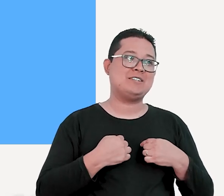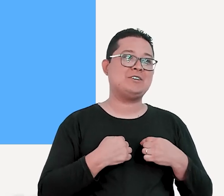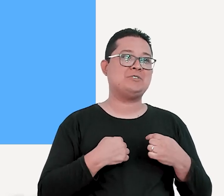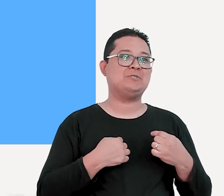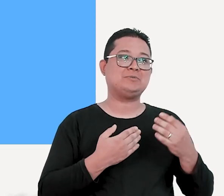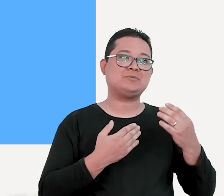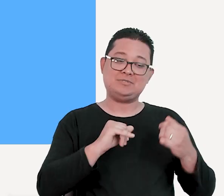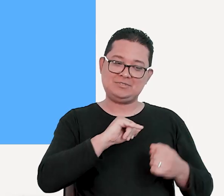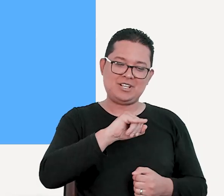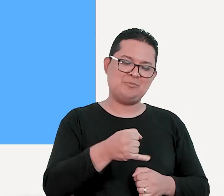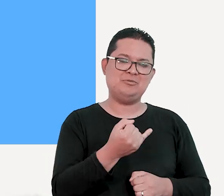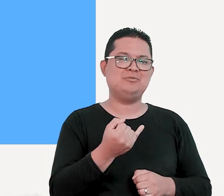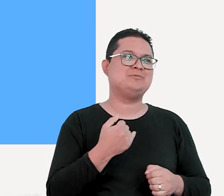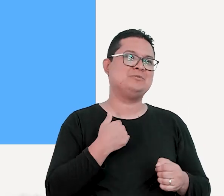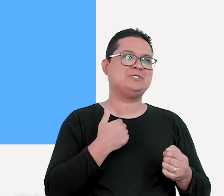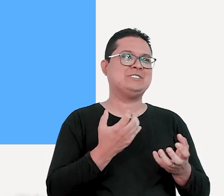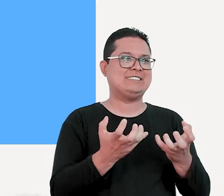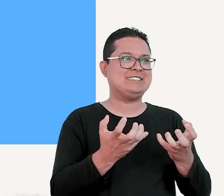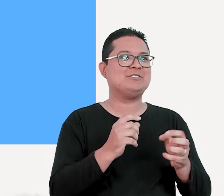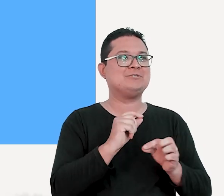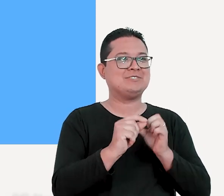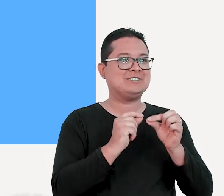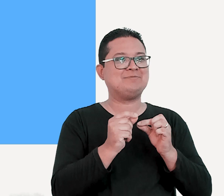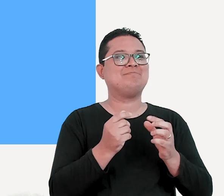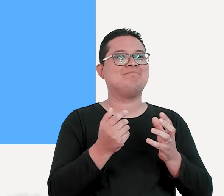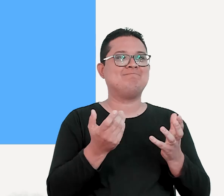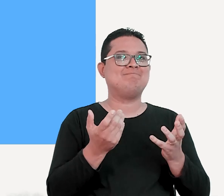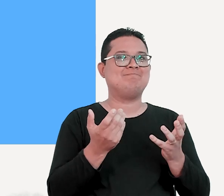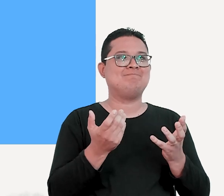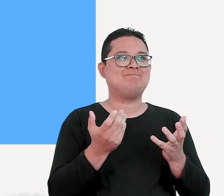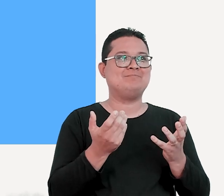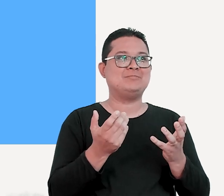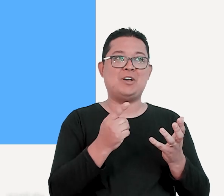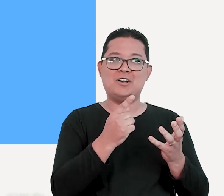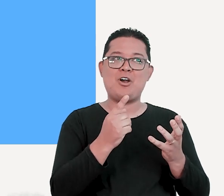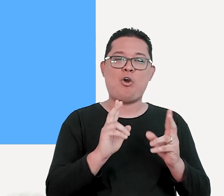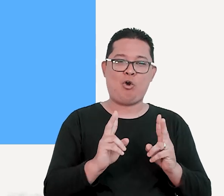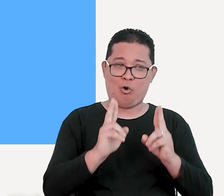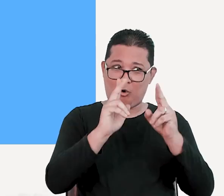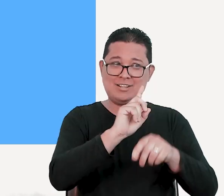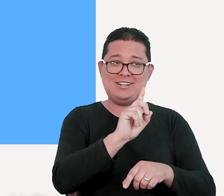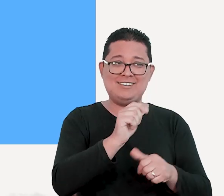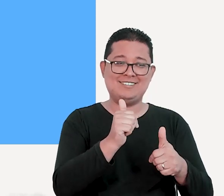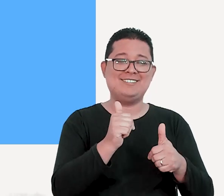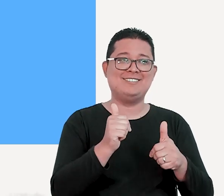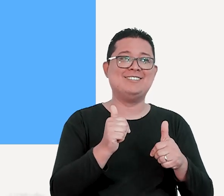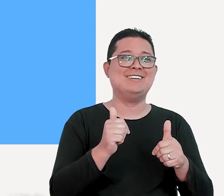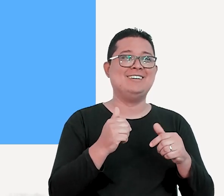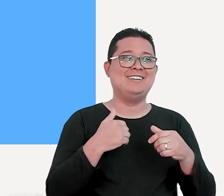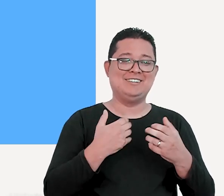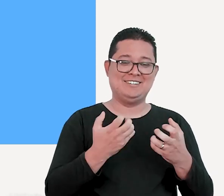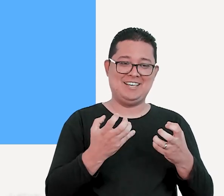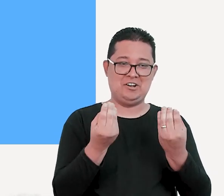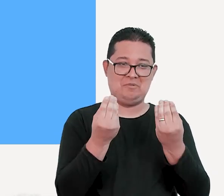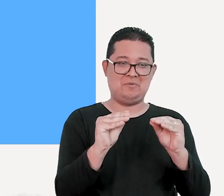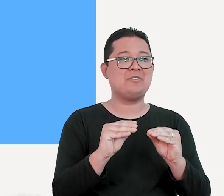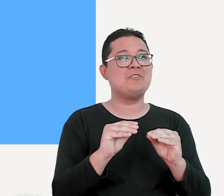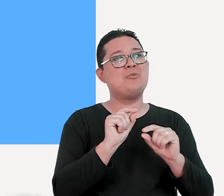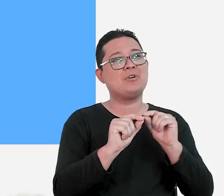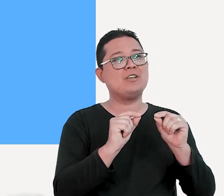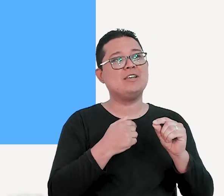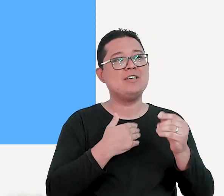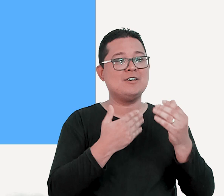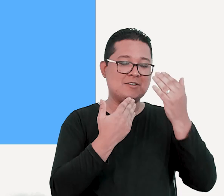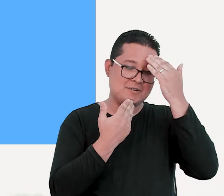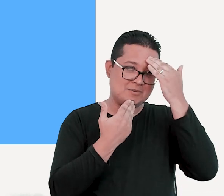falar, aproveitar, e eu não quero que vocês cortem essa gravação, tá? Eu quero muito aproveitar e falar para vocês que vocês